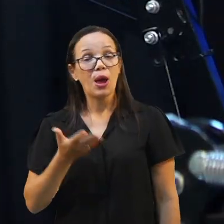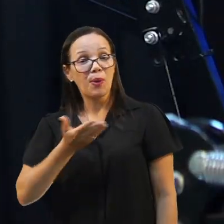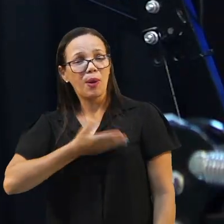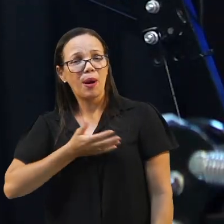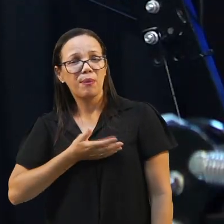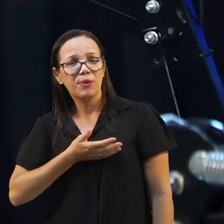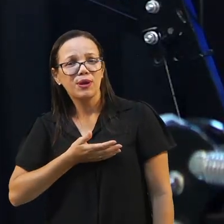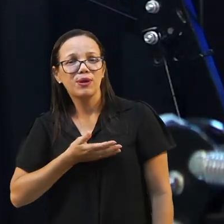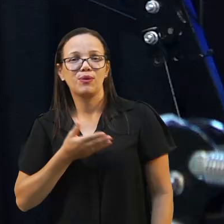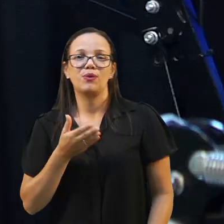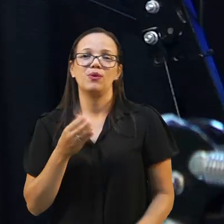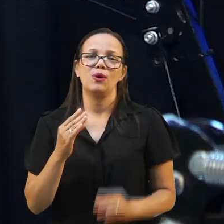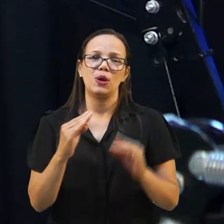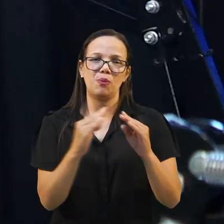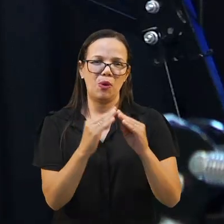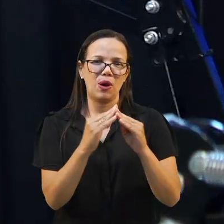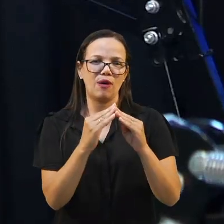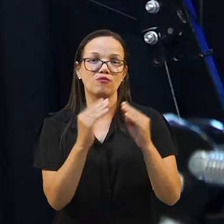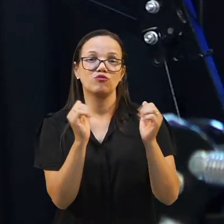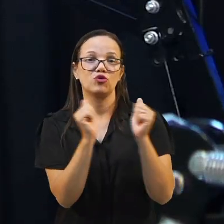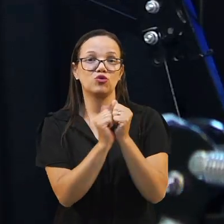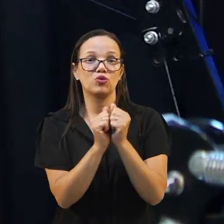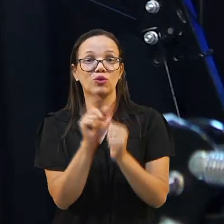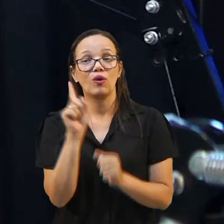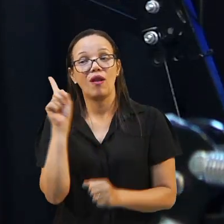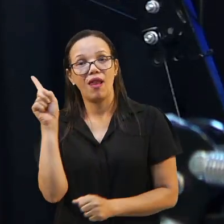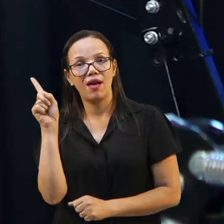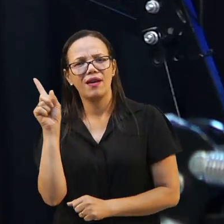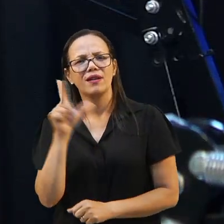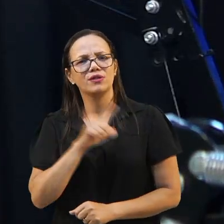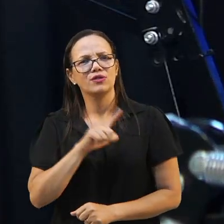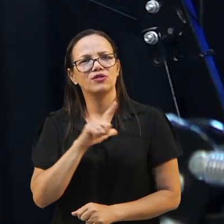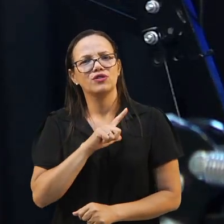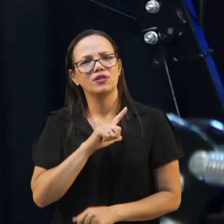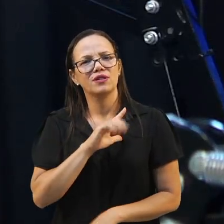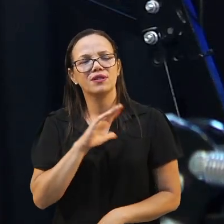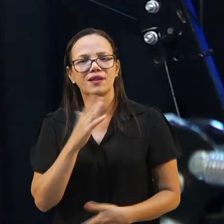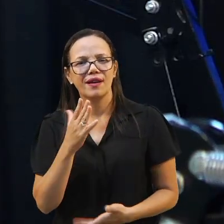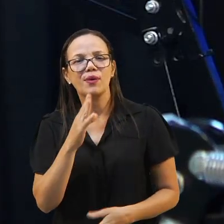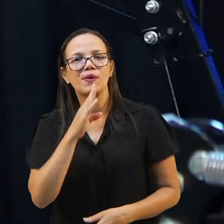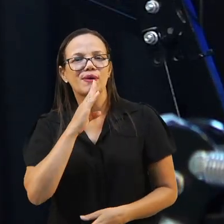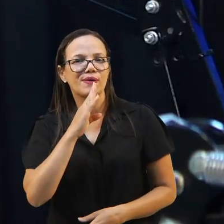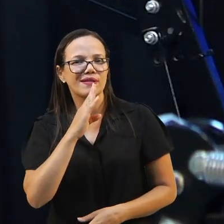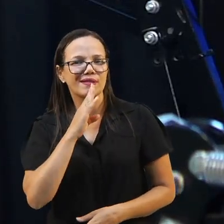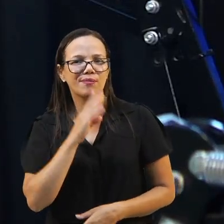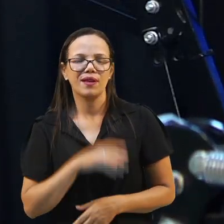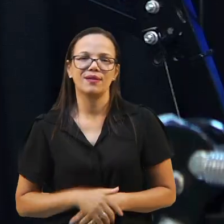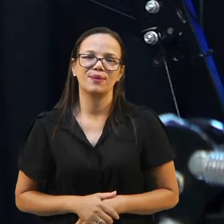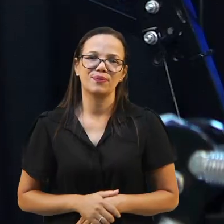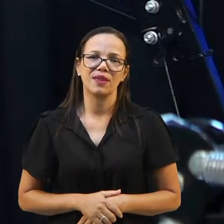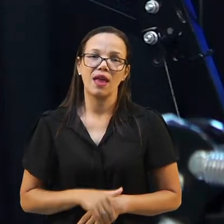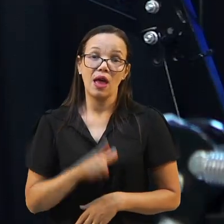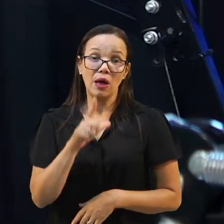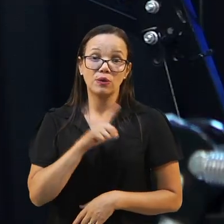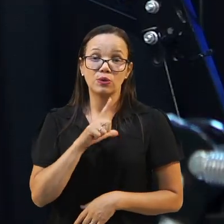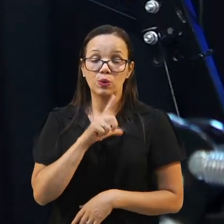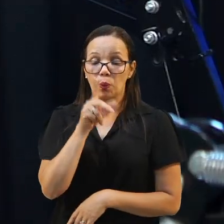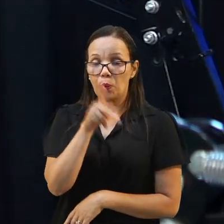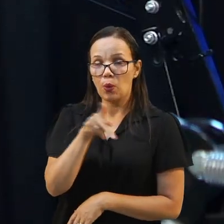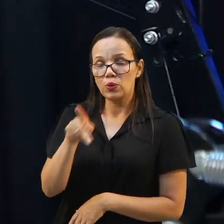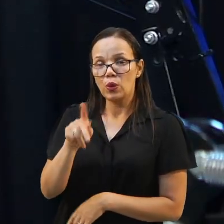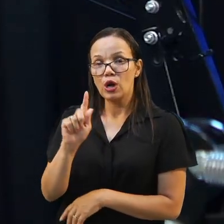meus colegas de república, tinham ciência disso. E tinha um professor